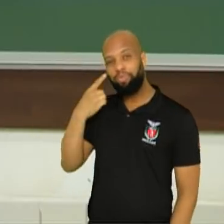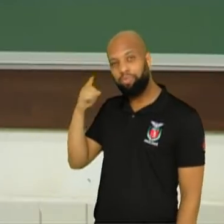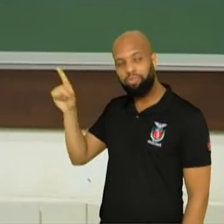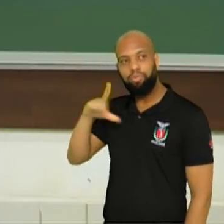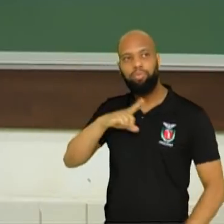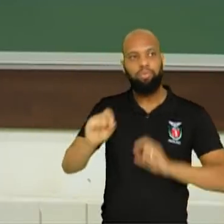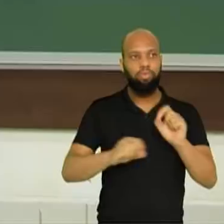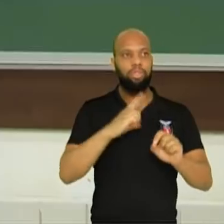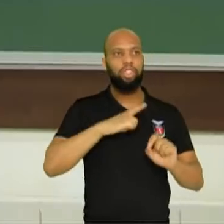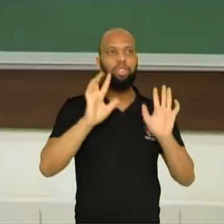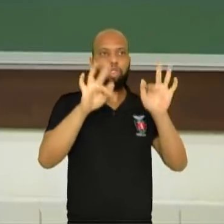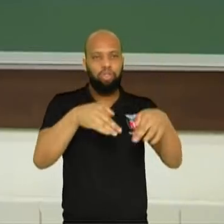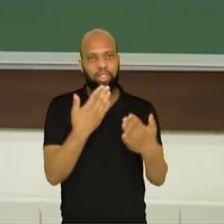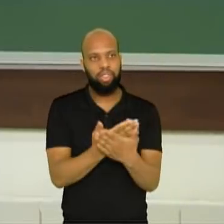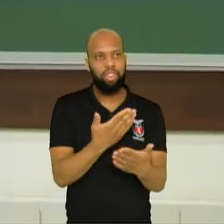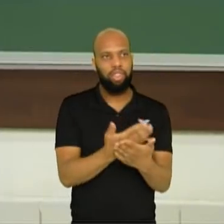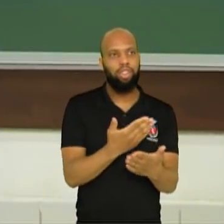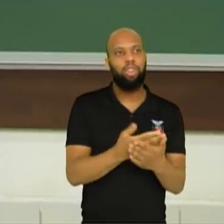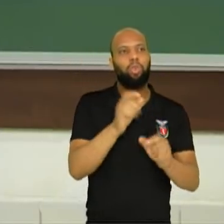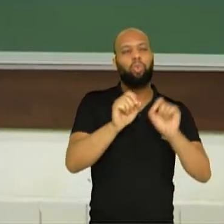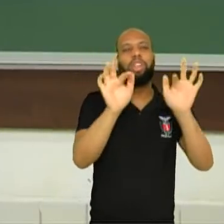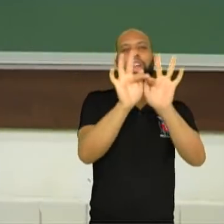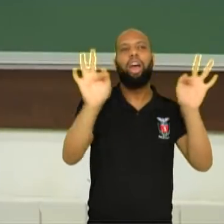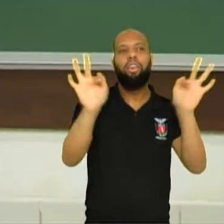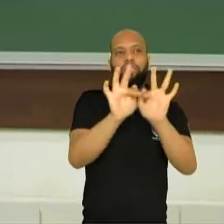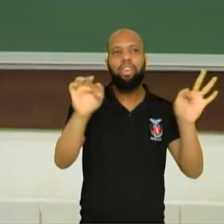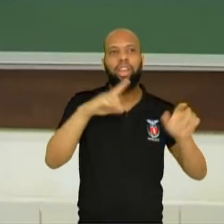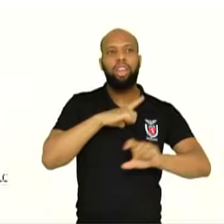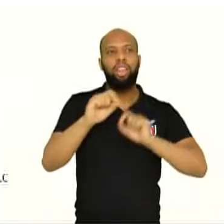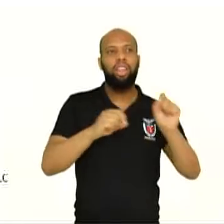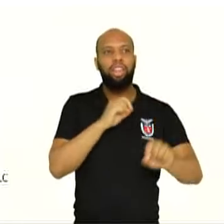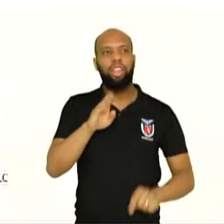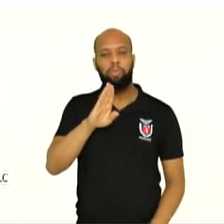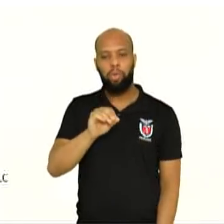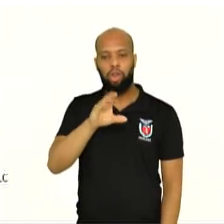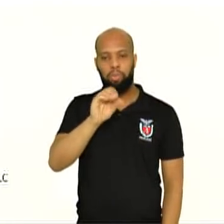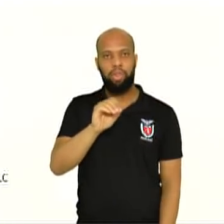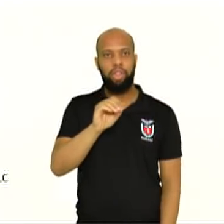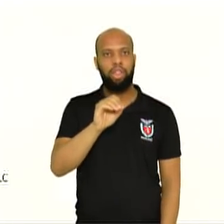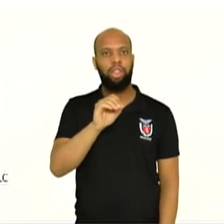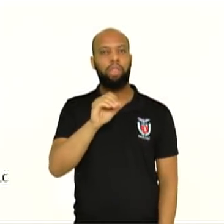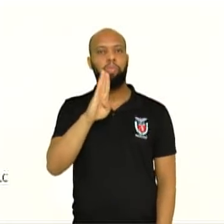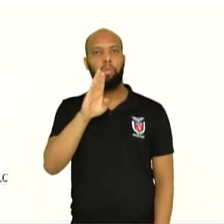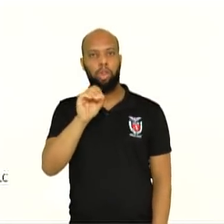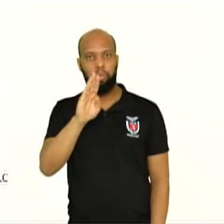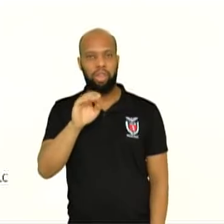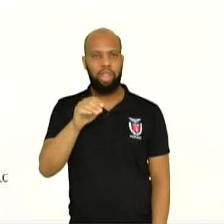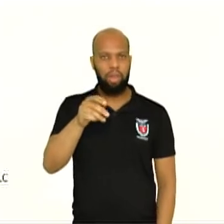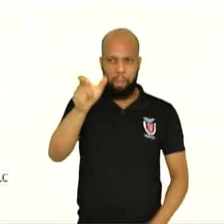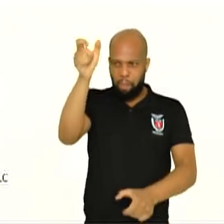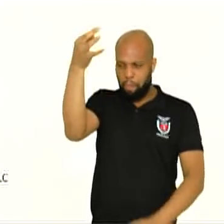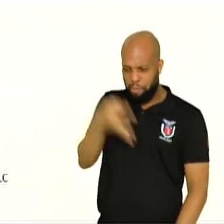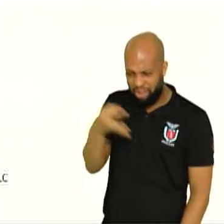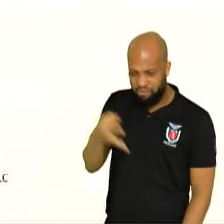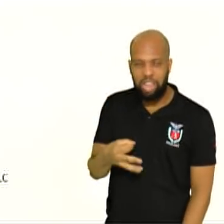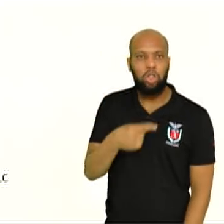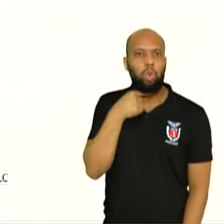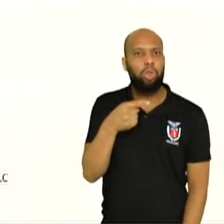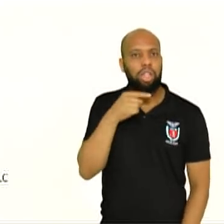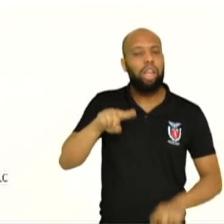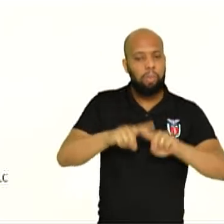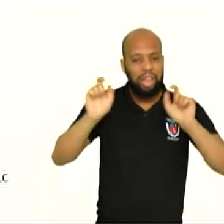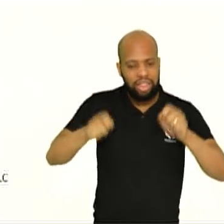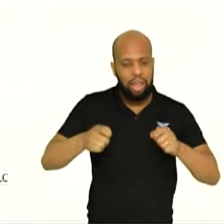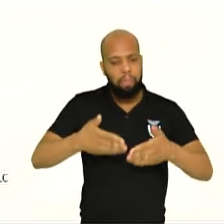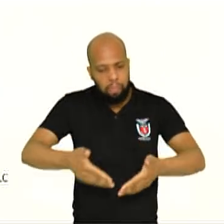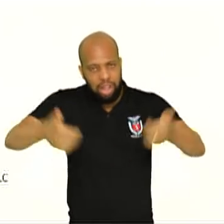temos o finalzinho da aula, uma frase lá do nosso amigo Bob Esponja, que ninguém pode ser perfeito, mas a gente pode ser cada vez melhor. Então